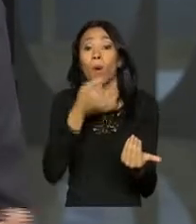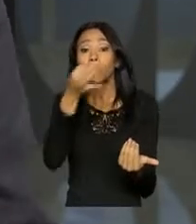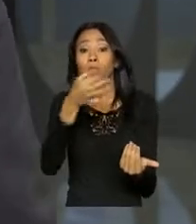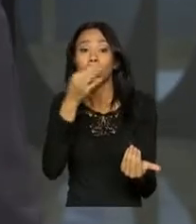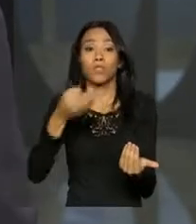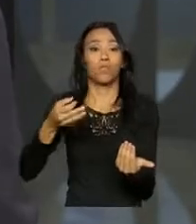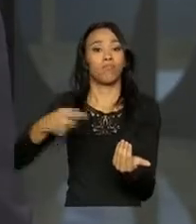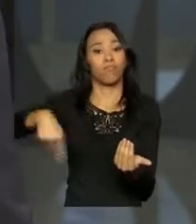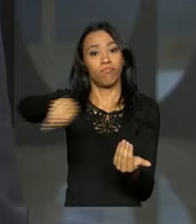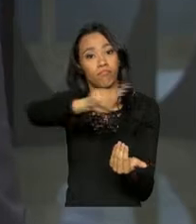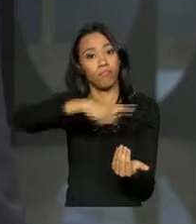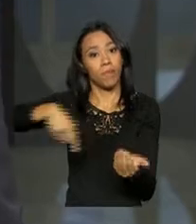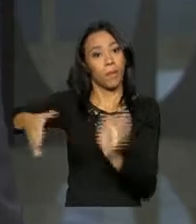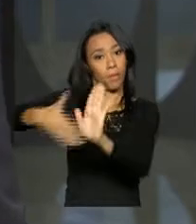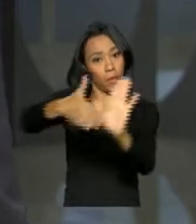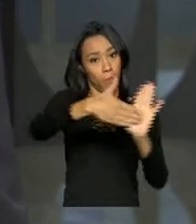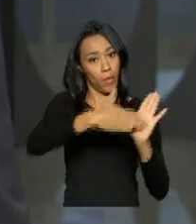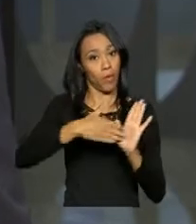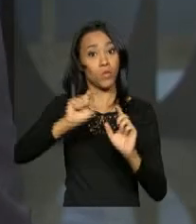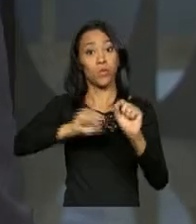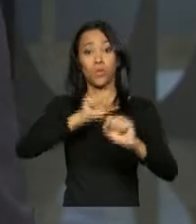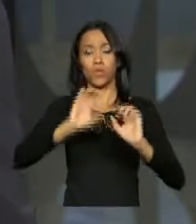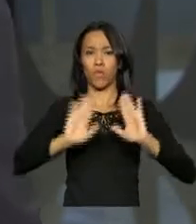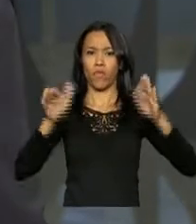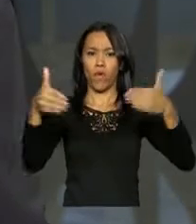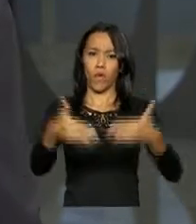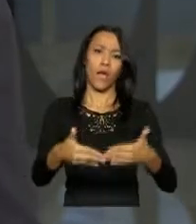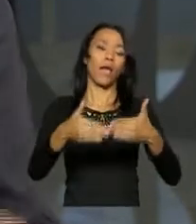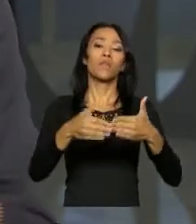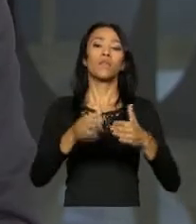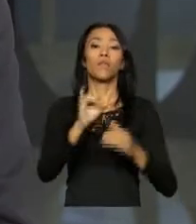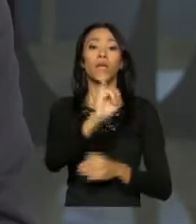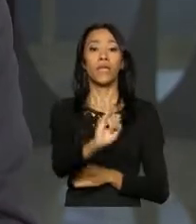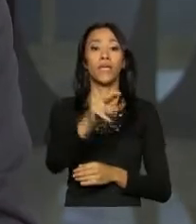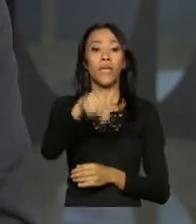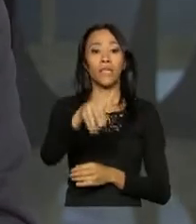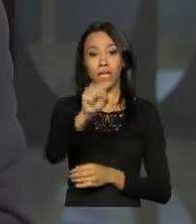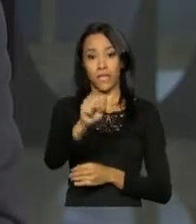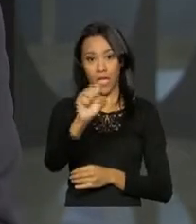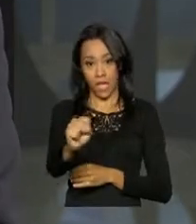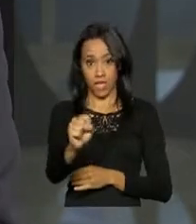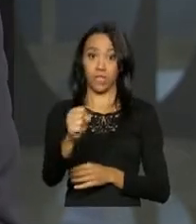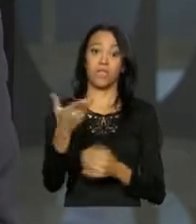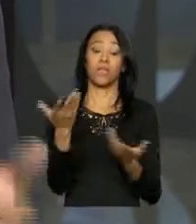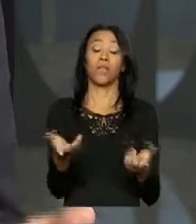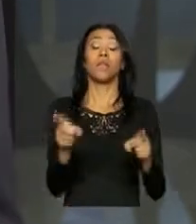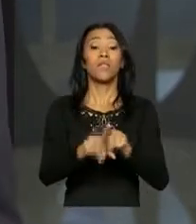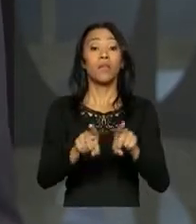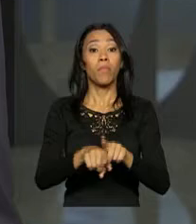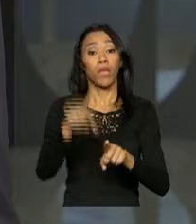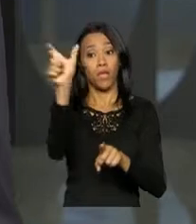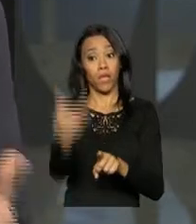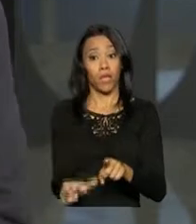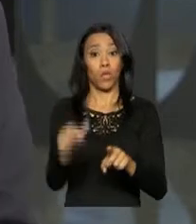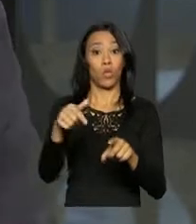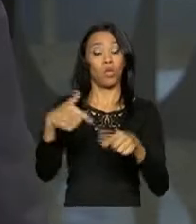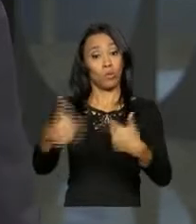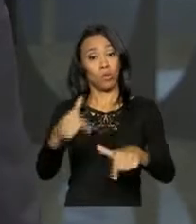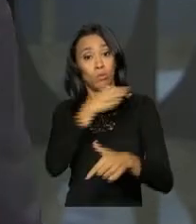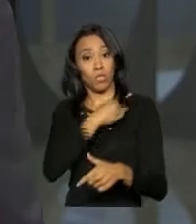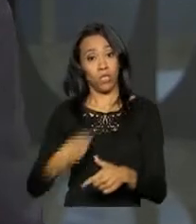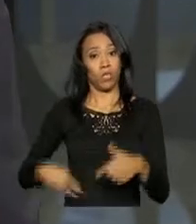sobre a proposta de reforma da previdência social a ideia segundo o ministro do trabalho e previdência social